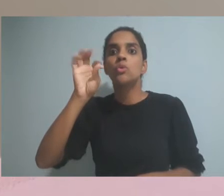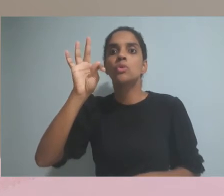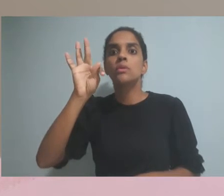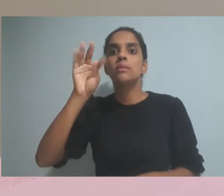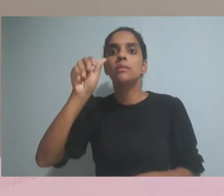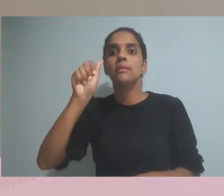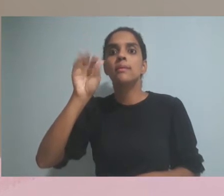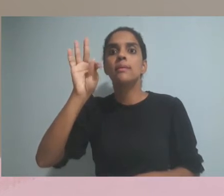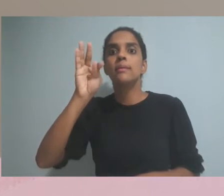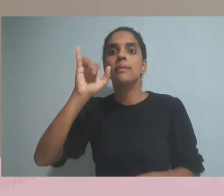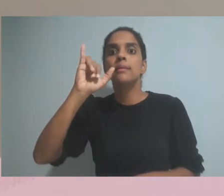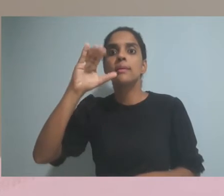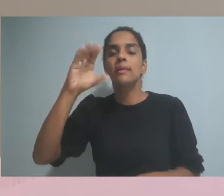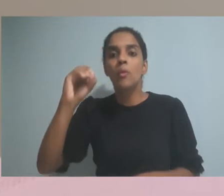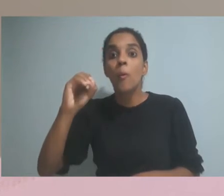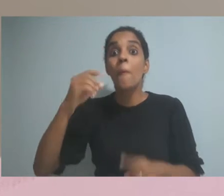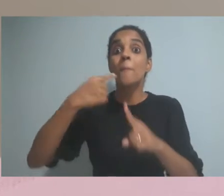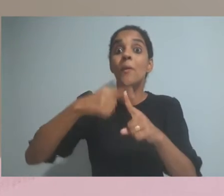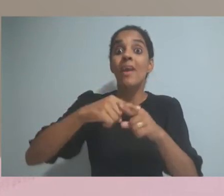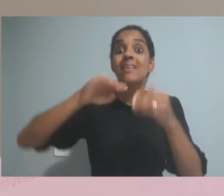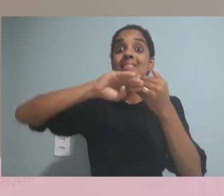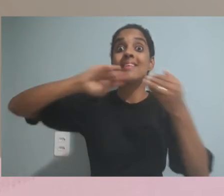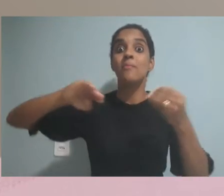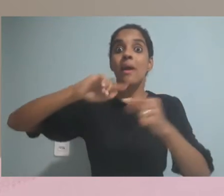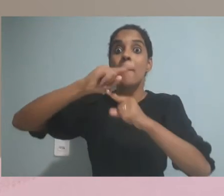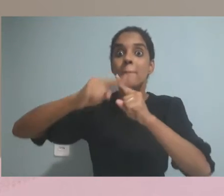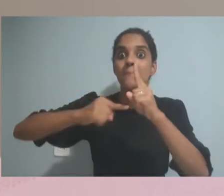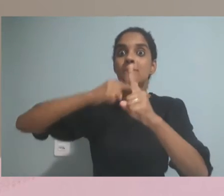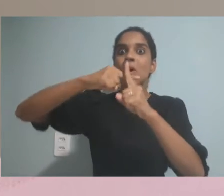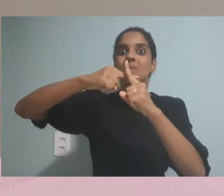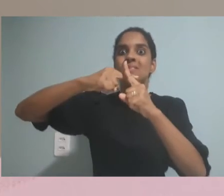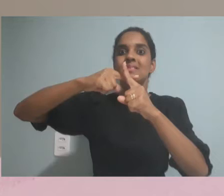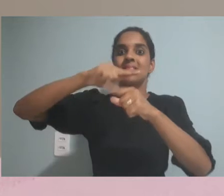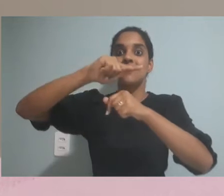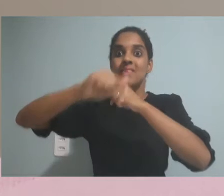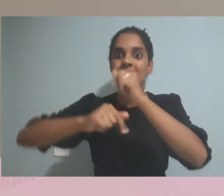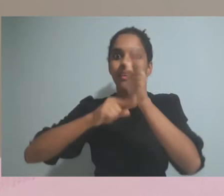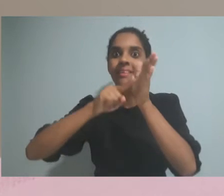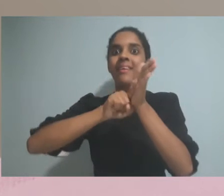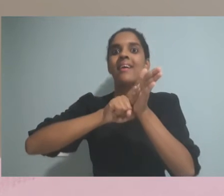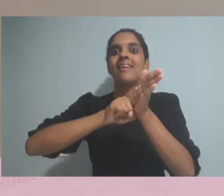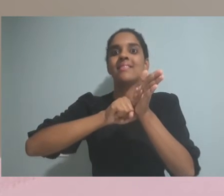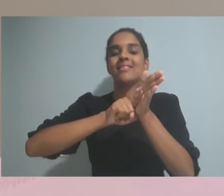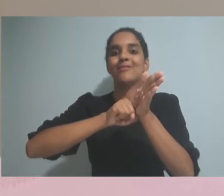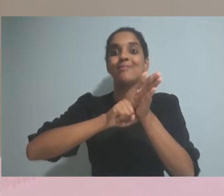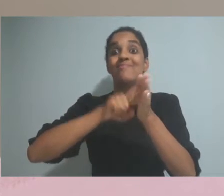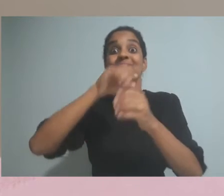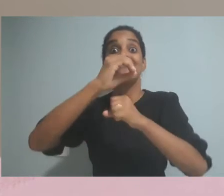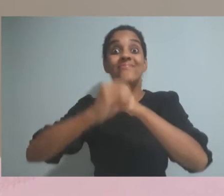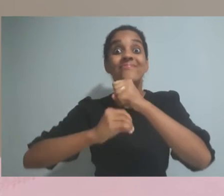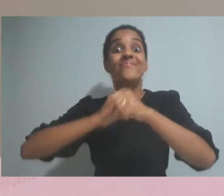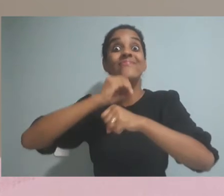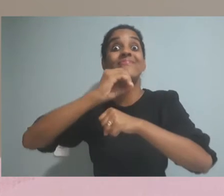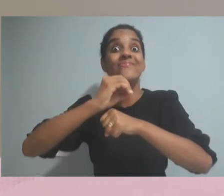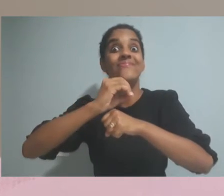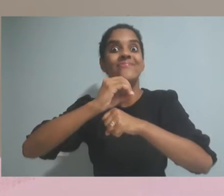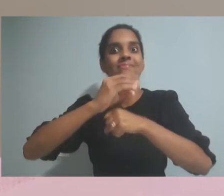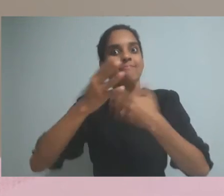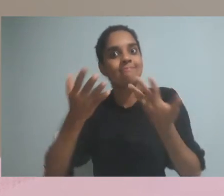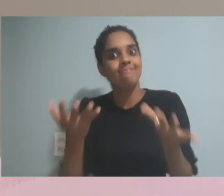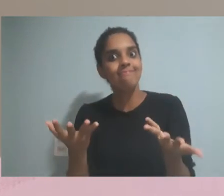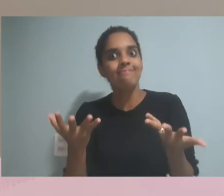polarizado quando ocorre a separação das cargas positivas e negativas originais do corpo eletricamente